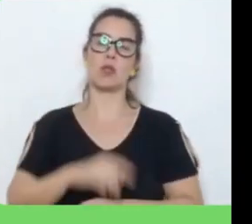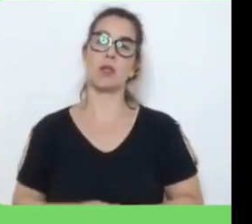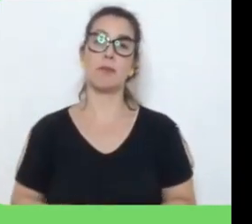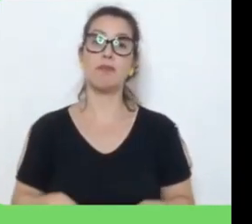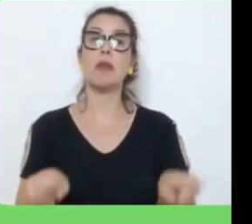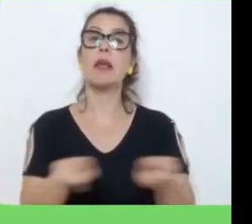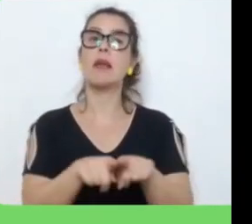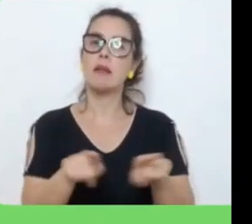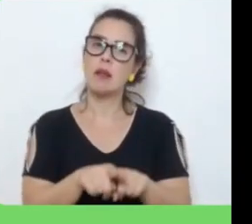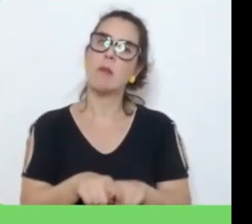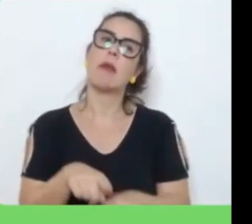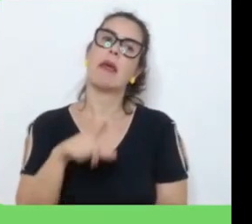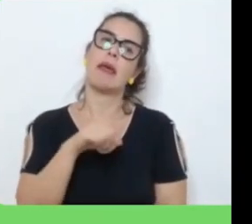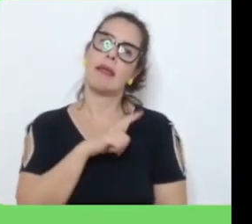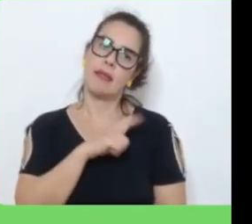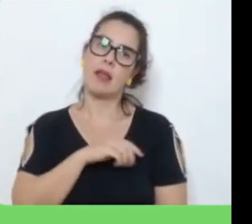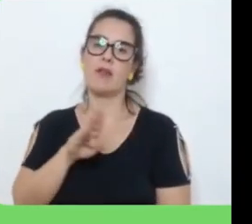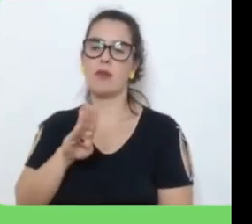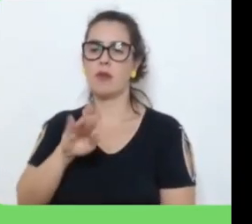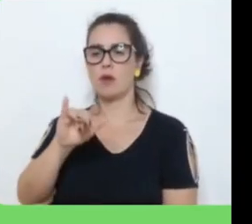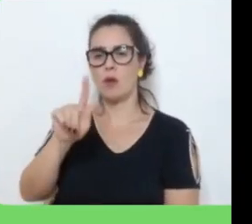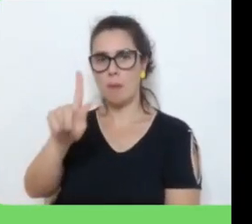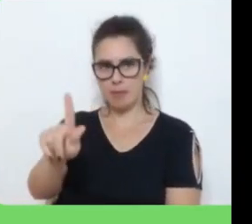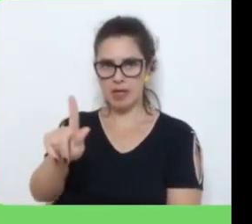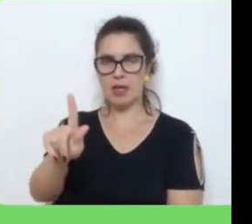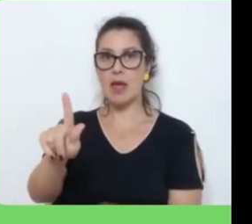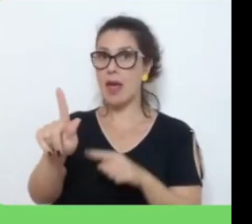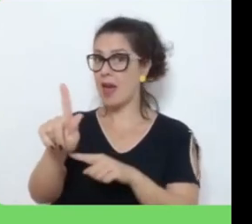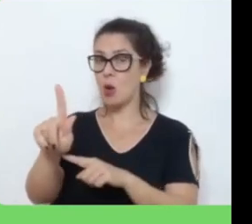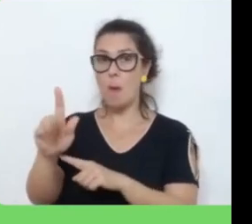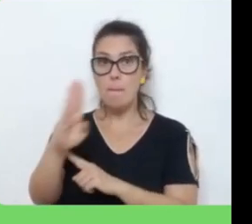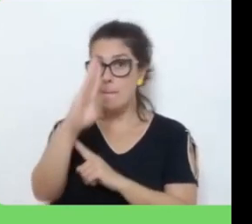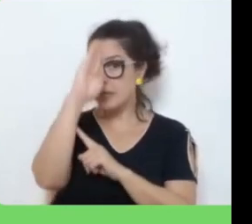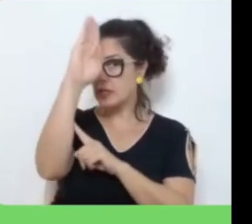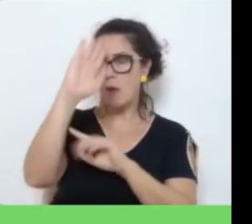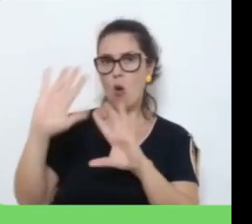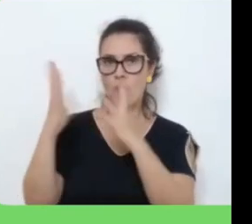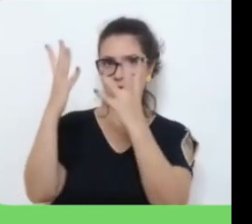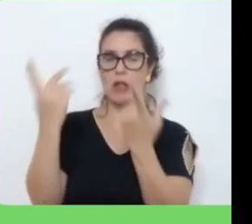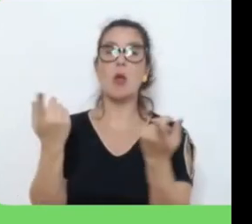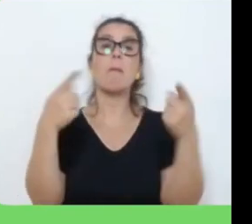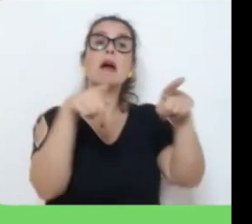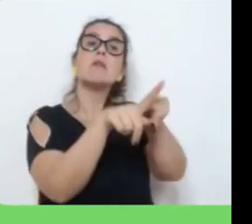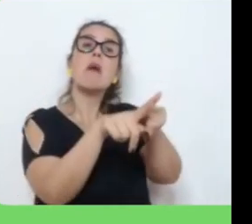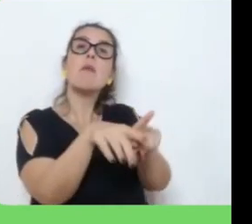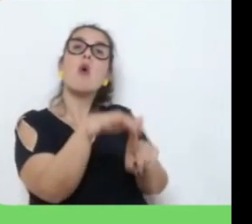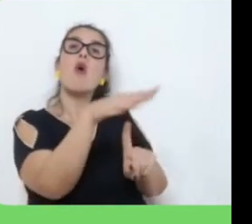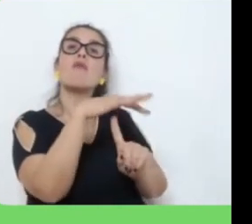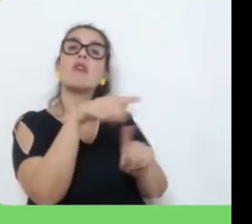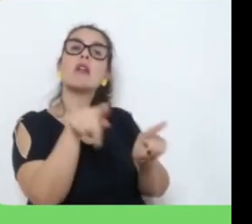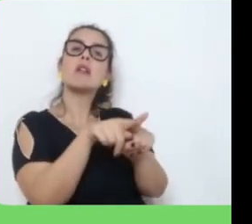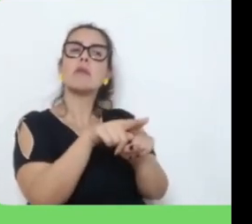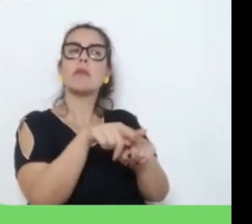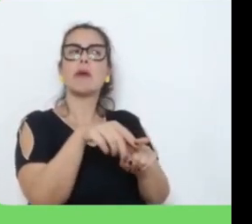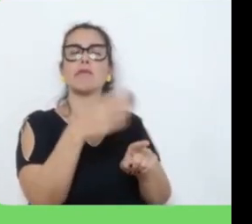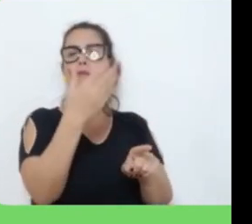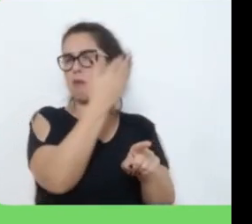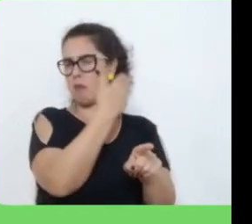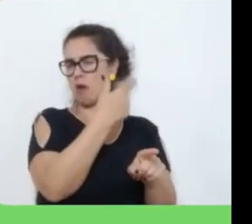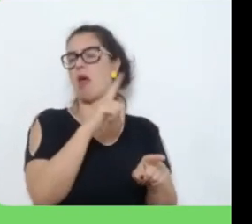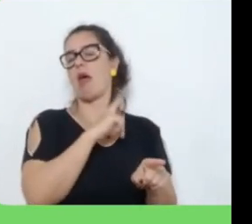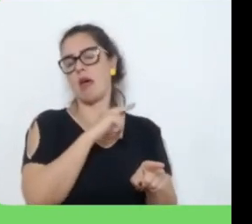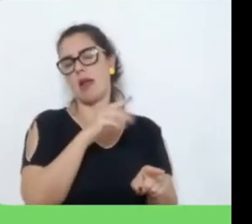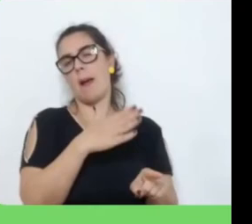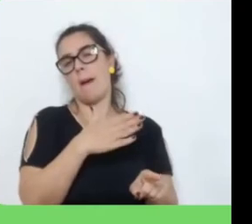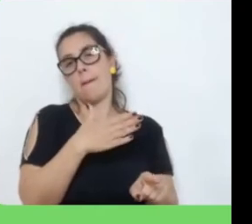que era consagrado como maior evento ind ele faz uma parceria importante com uma feira que foi considerada por muitos anos a maior feira de games do mundo